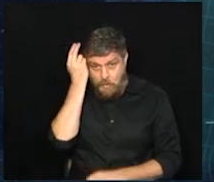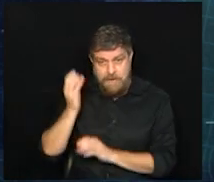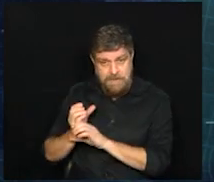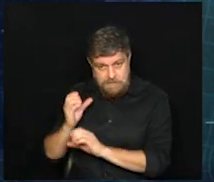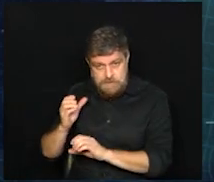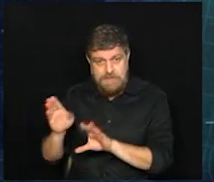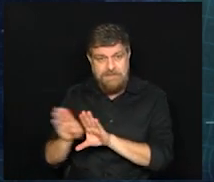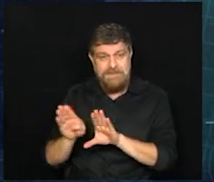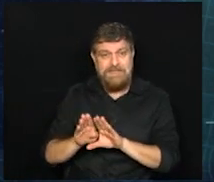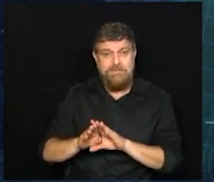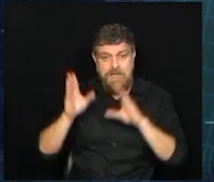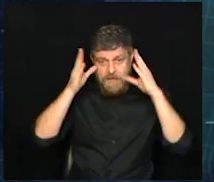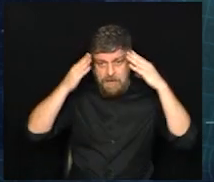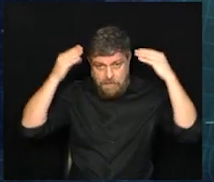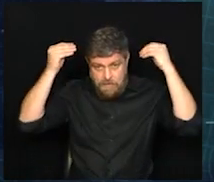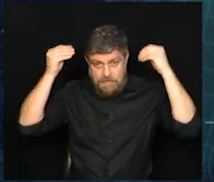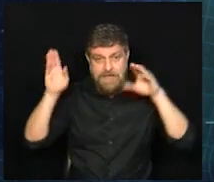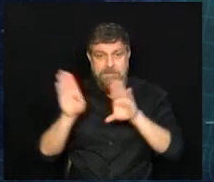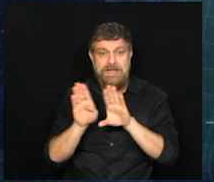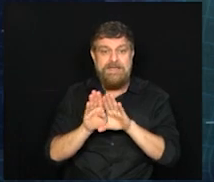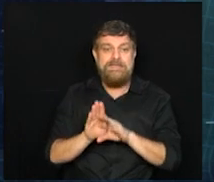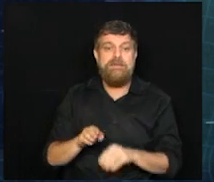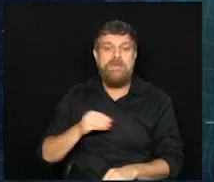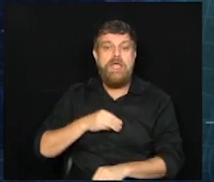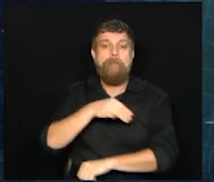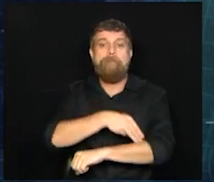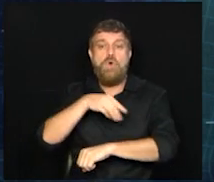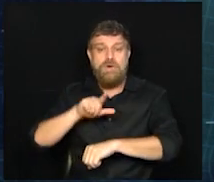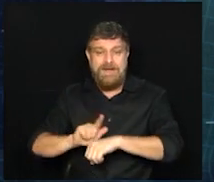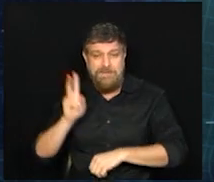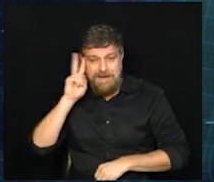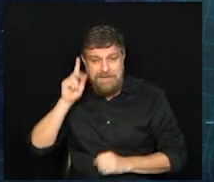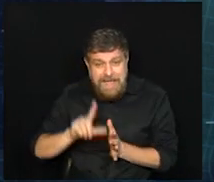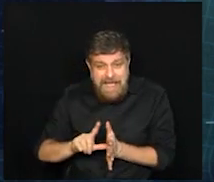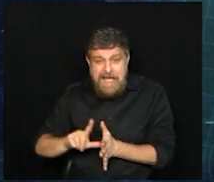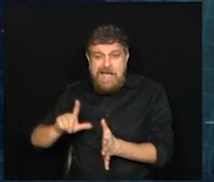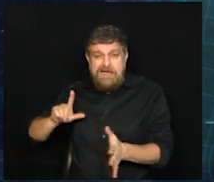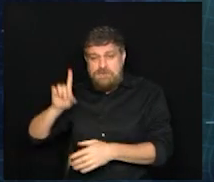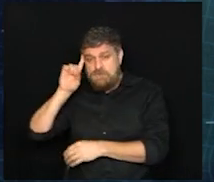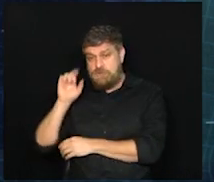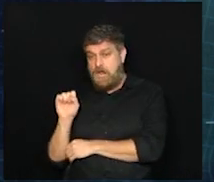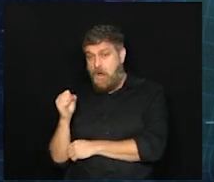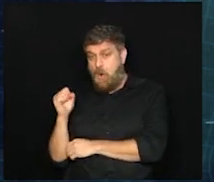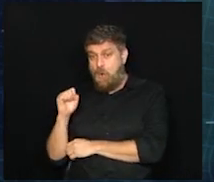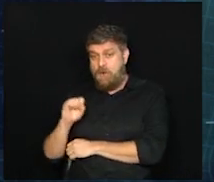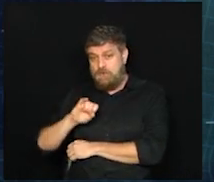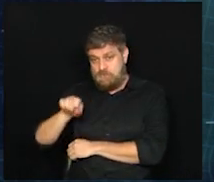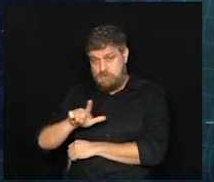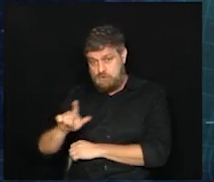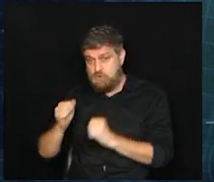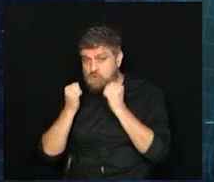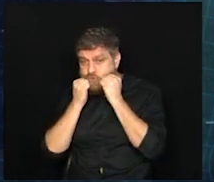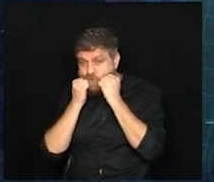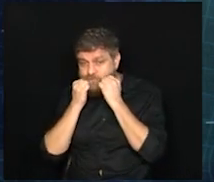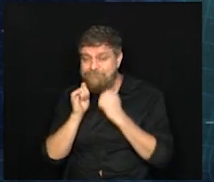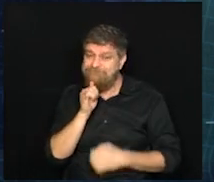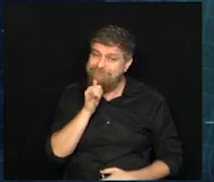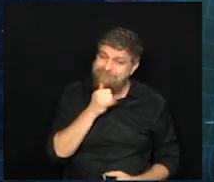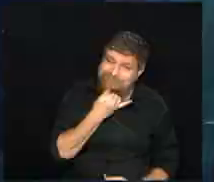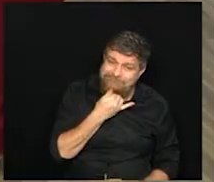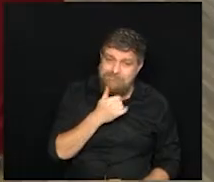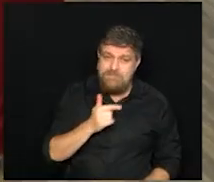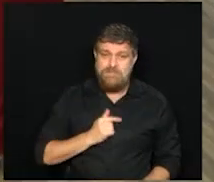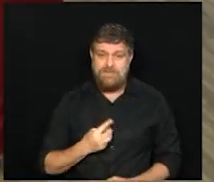Olambra, a atualização foi realizada antes do feriado no dia 8 de julho. Infelizmente,